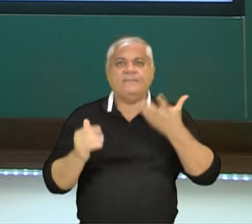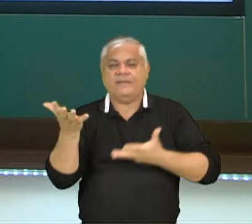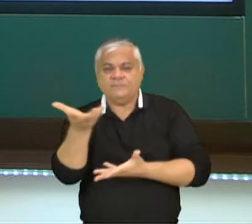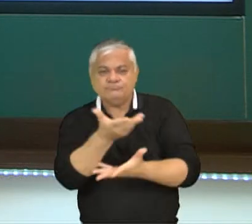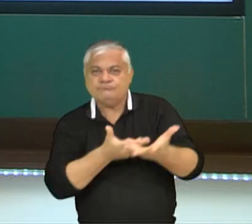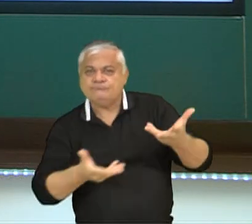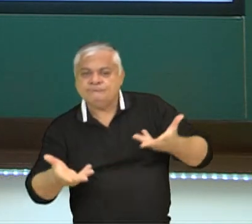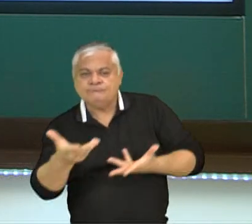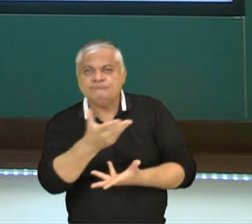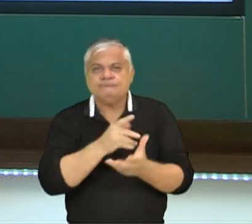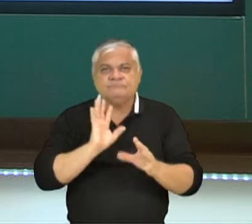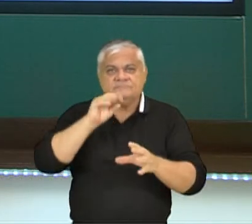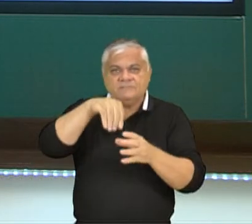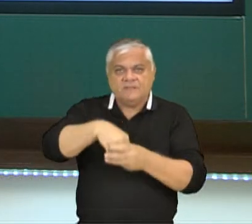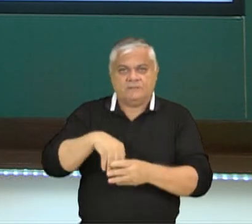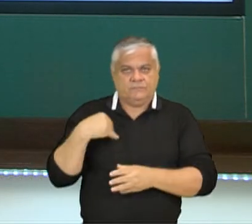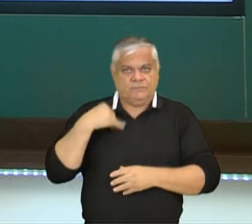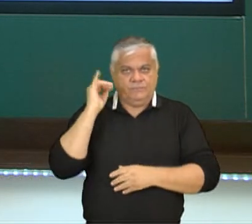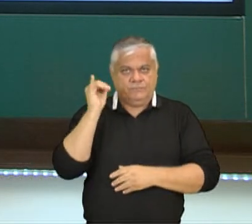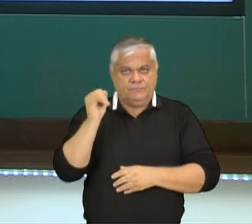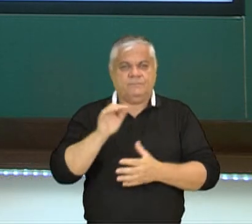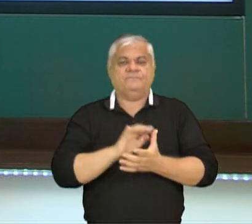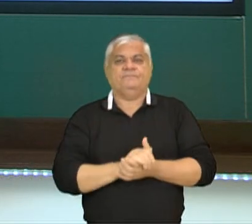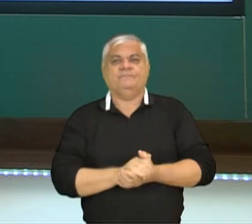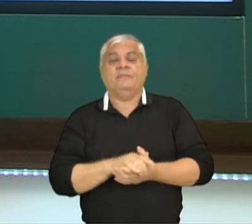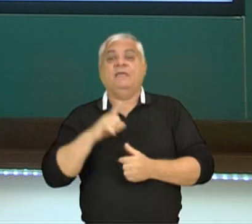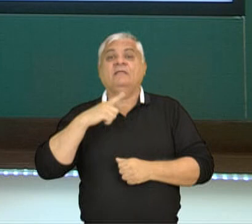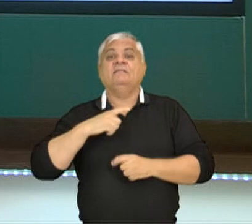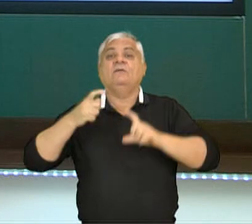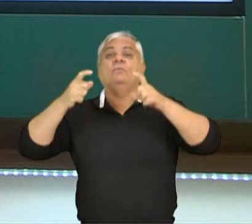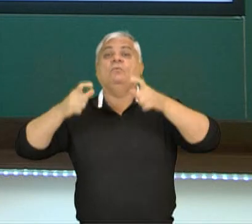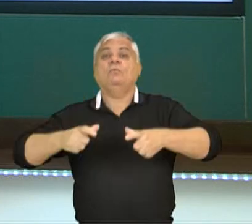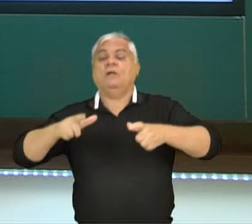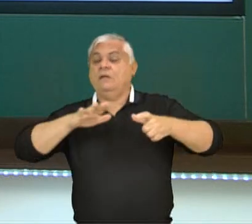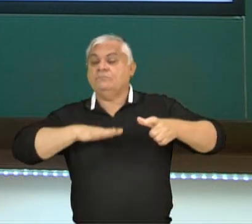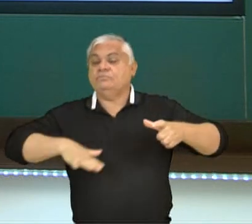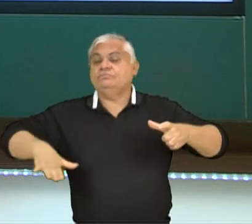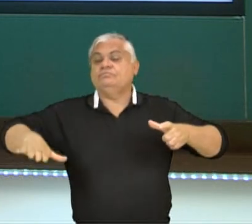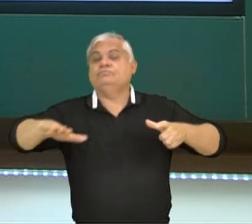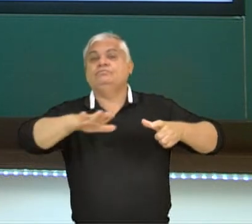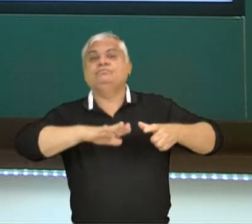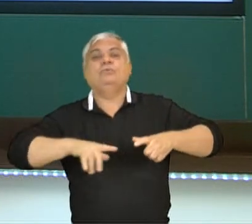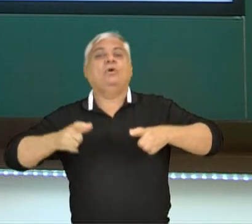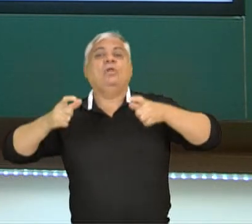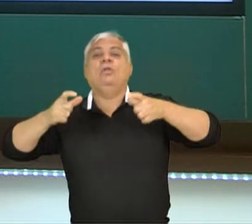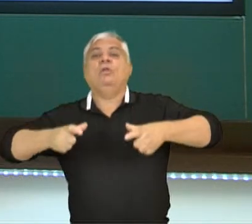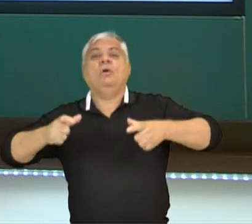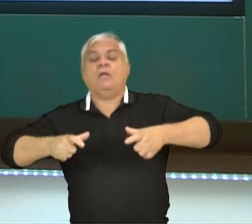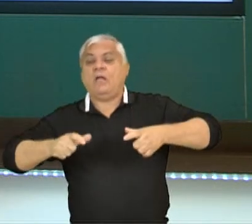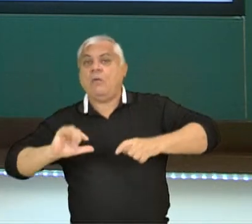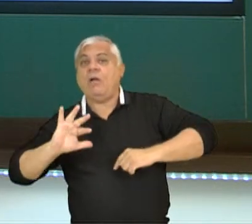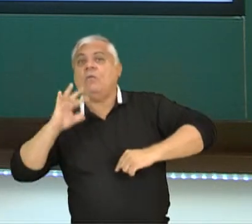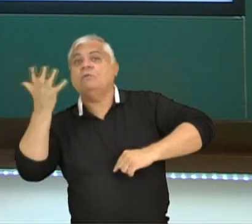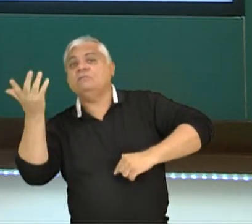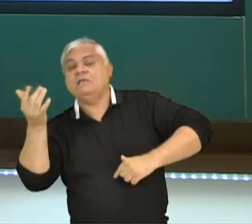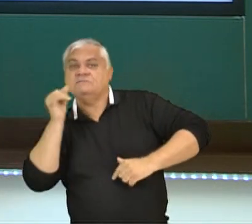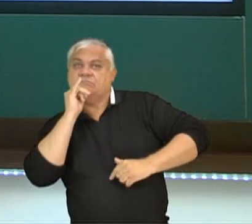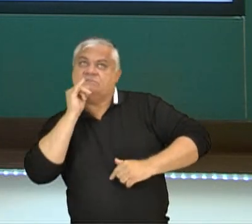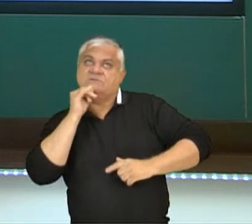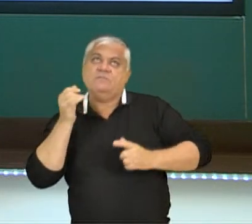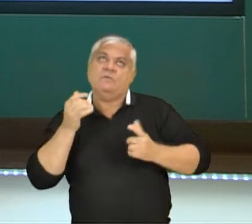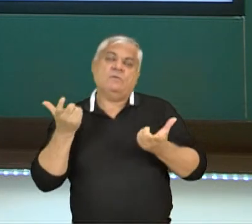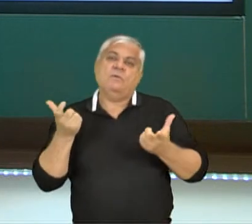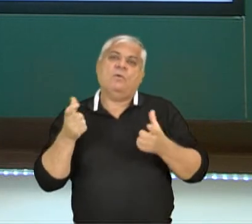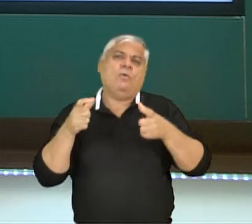ações dentro de uma narrativa. Temos o espaço, né? Então o espaço é o local onde os fatos acontecem. Como que